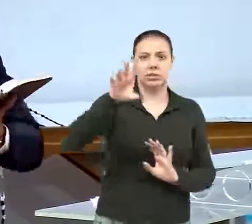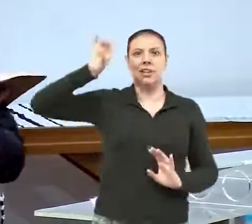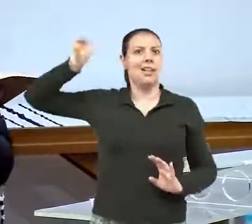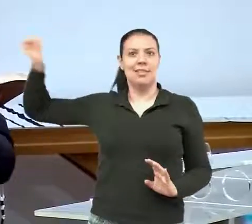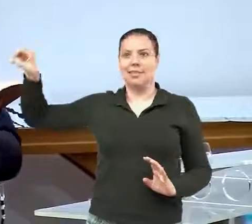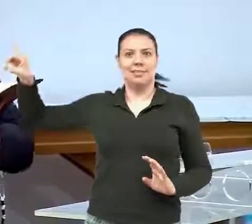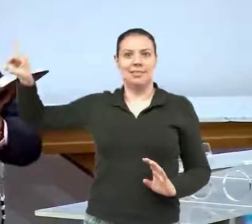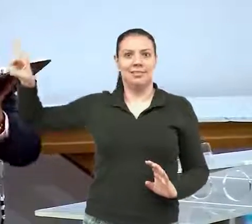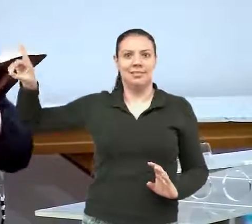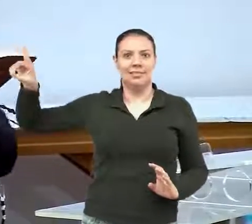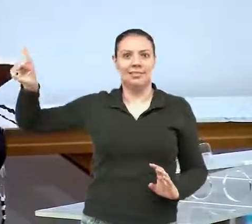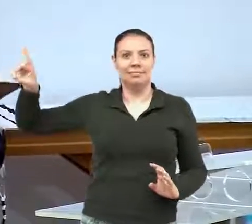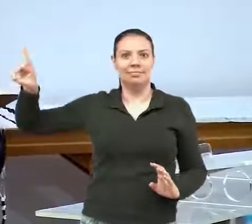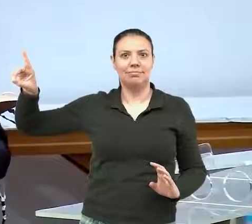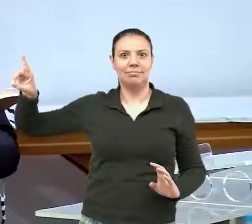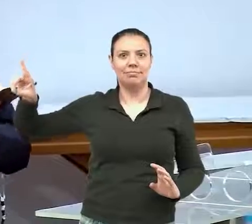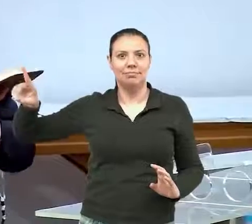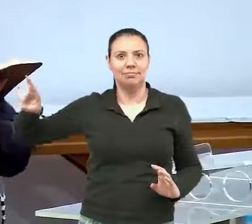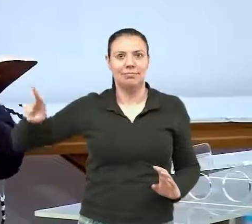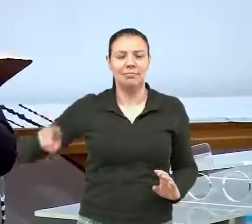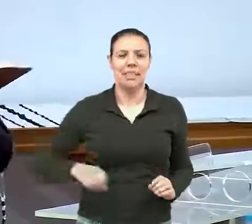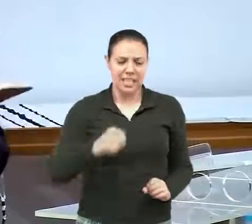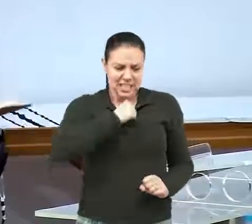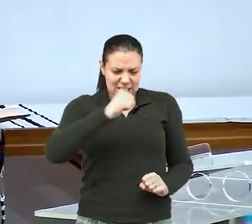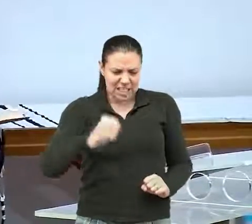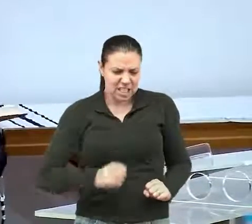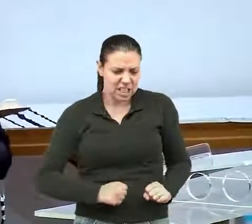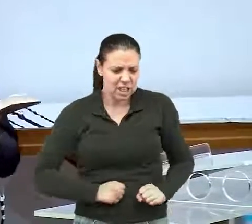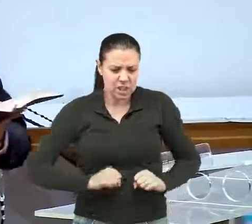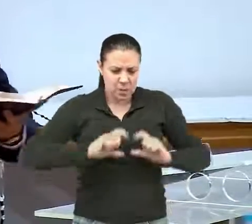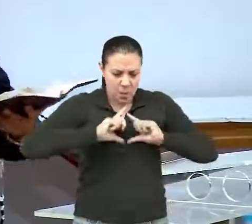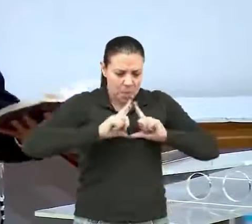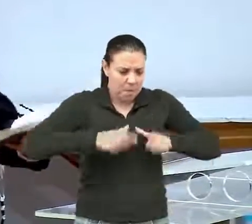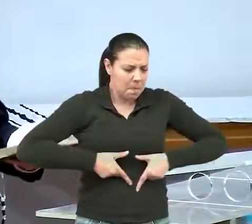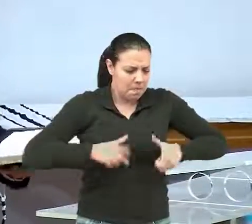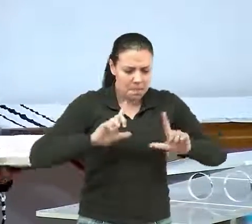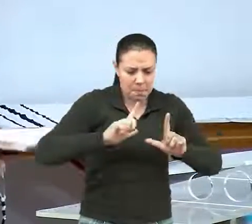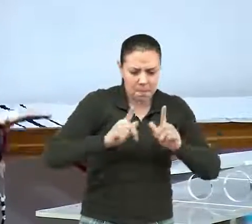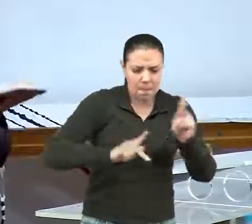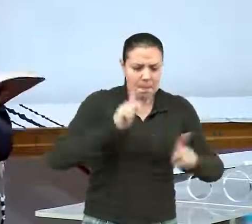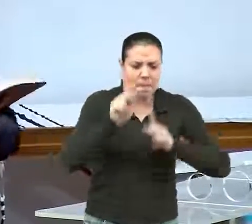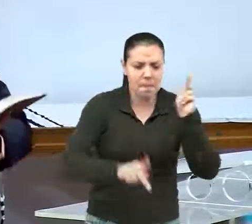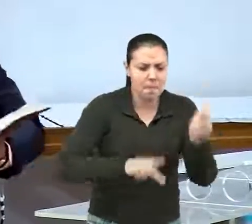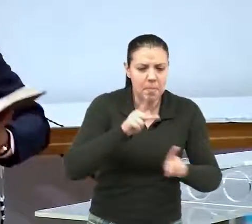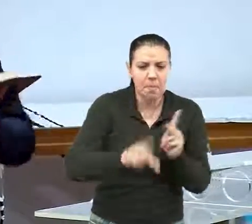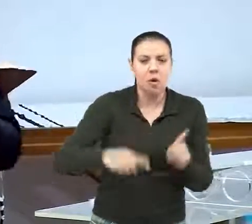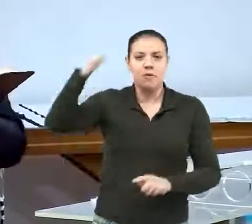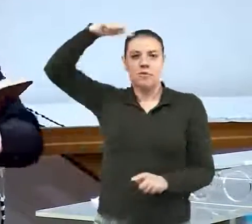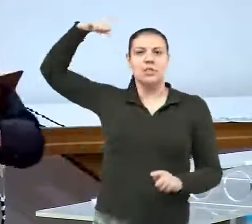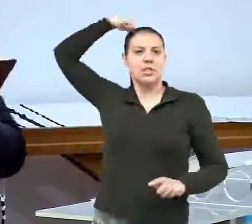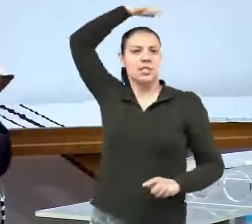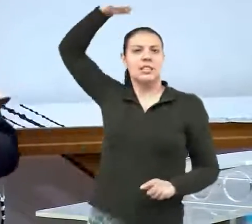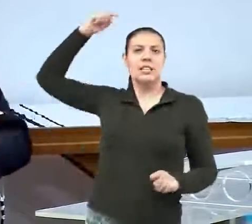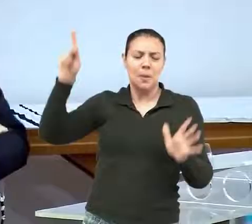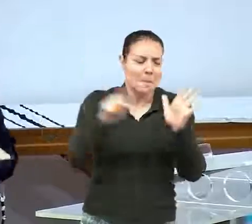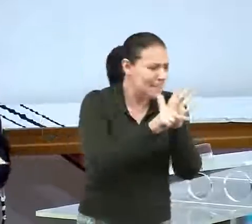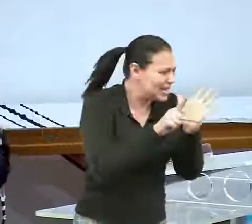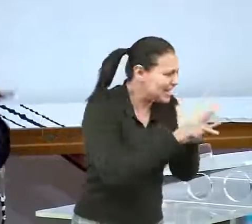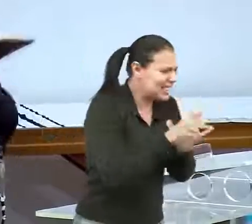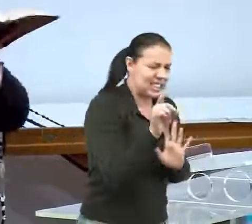Deus. Você é sacerdócio real, você é nação santa, e você foi chamado por Deus para ser